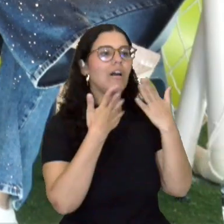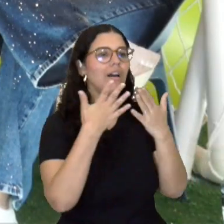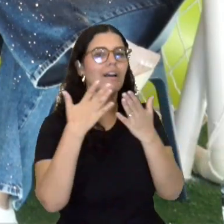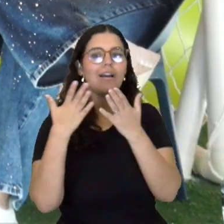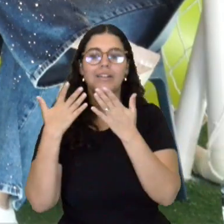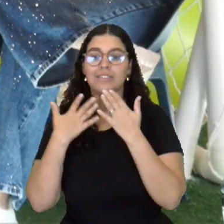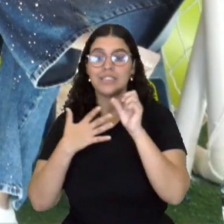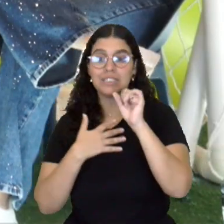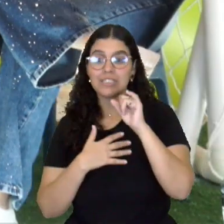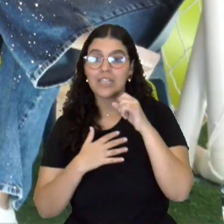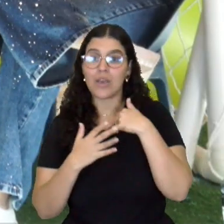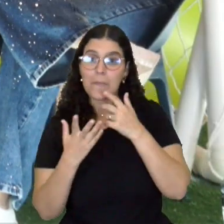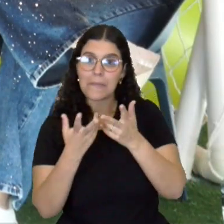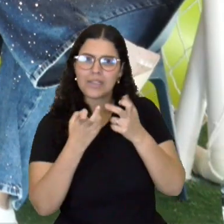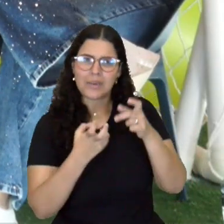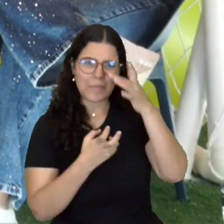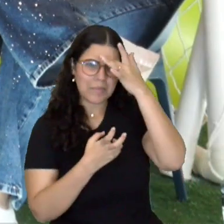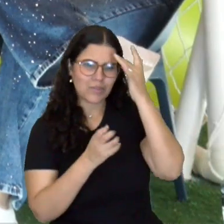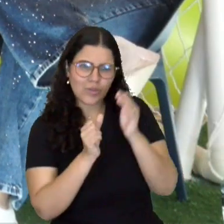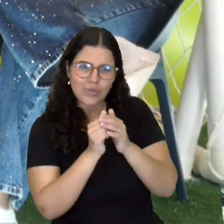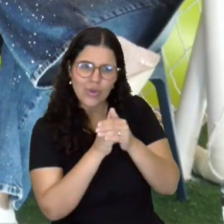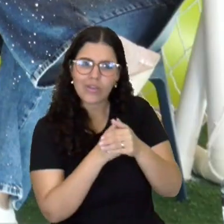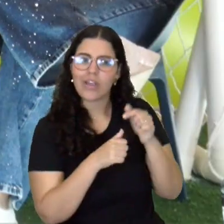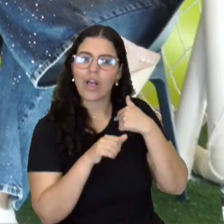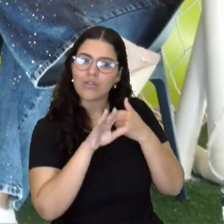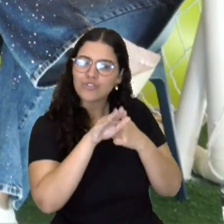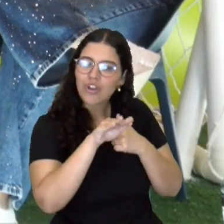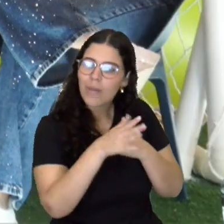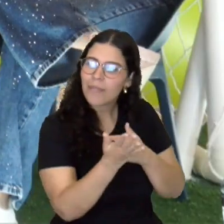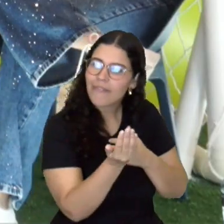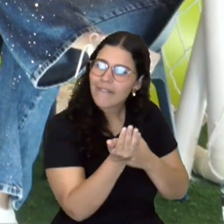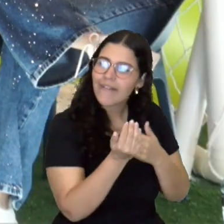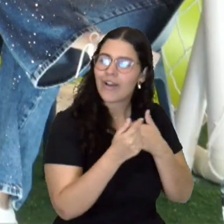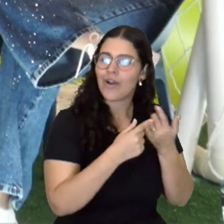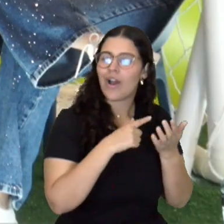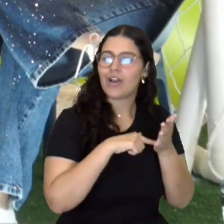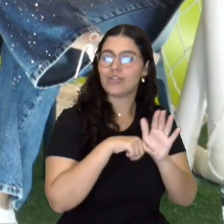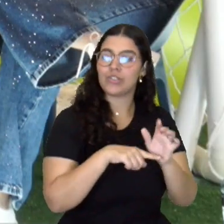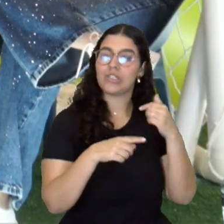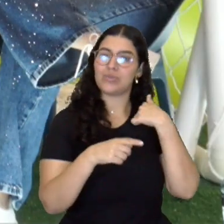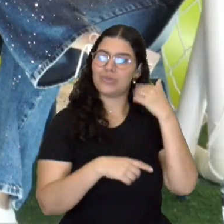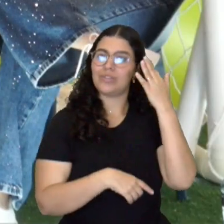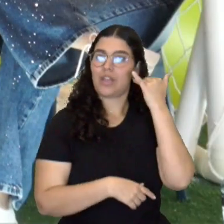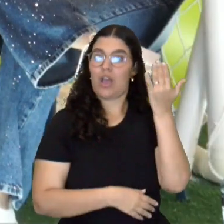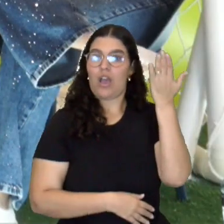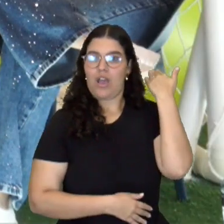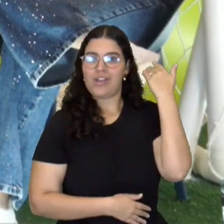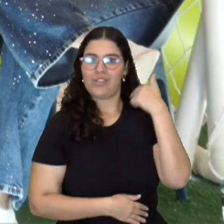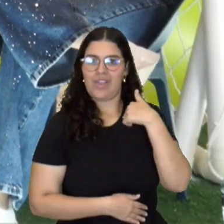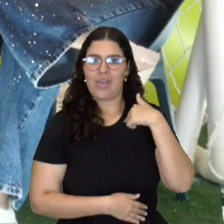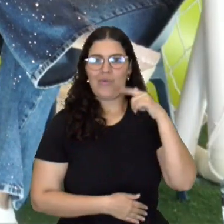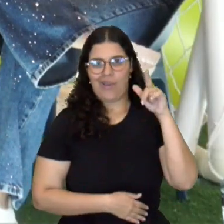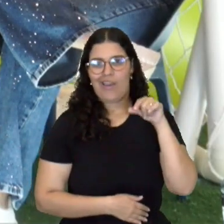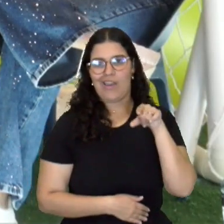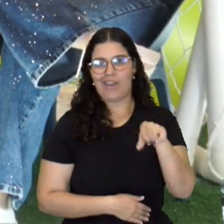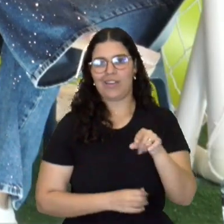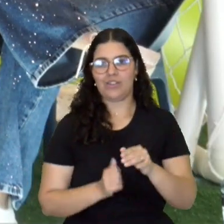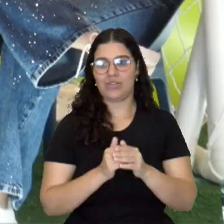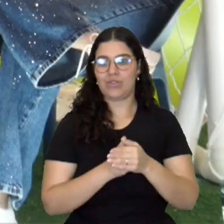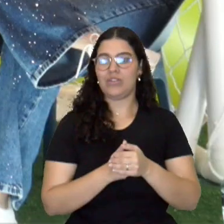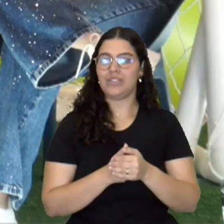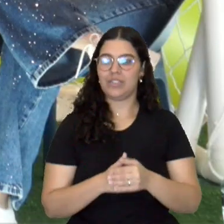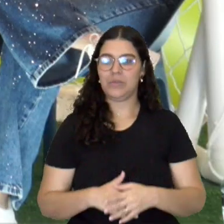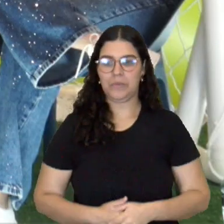cantinho com ele e ajudo ele também. Porque eu sei que eu já fui aquele aluno, certo? E aí a gente tem